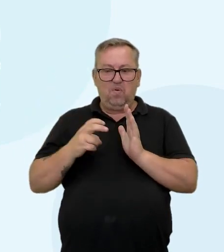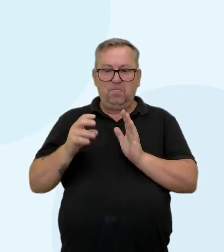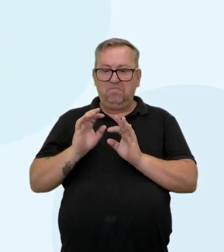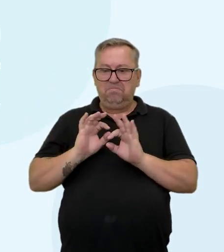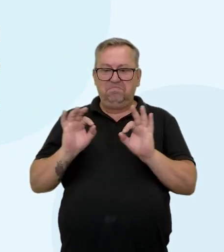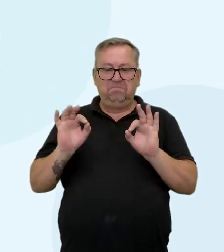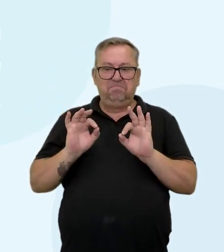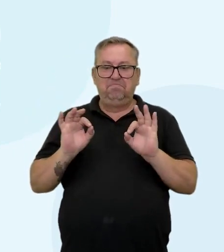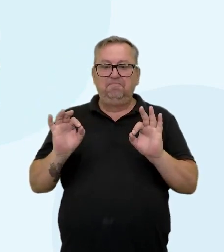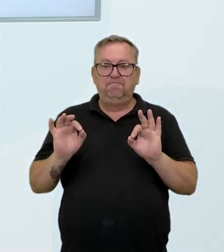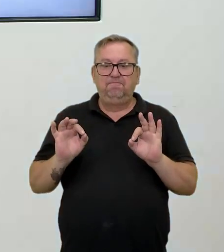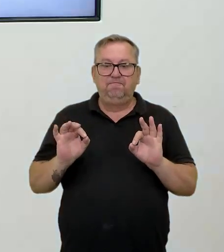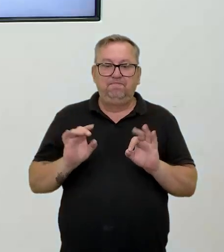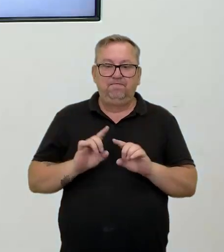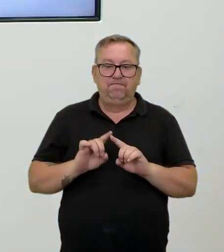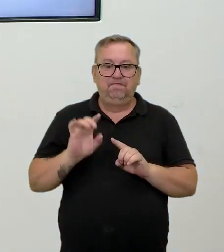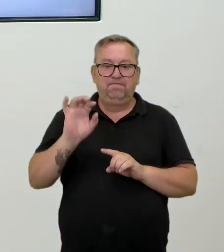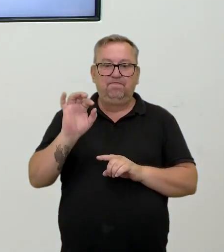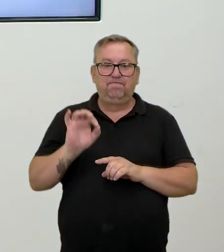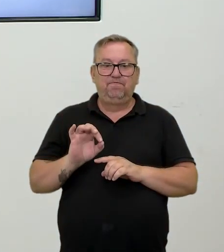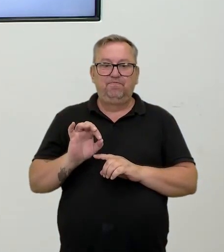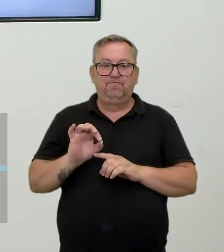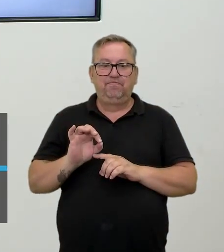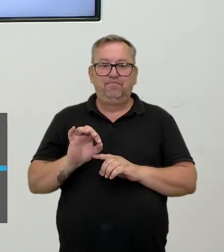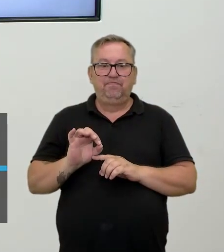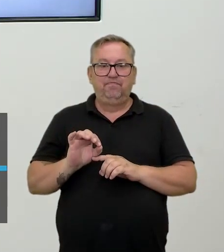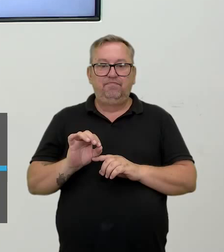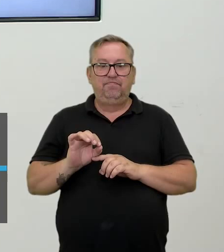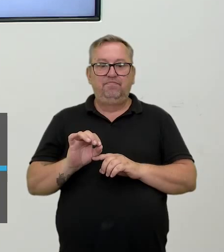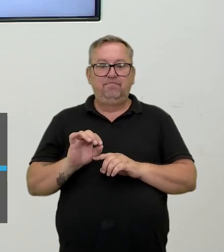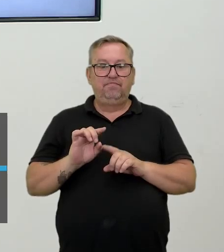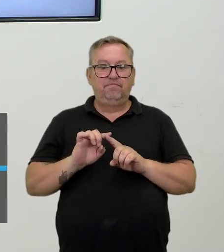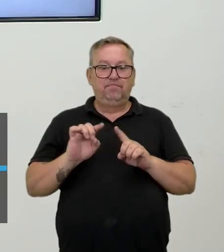forma. Certamente, né, não vou arriscar aí,